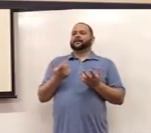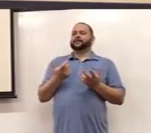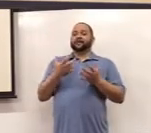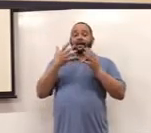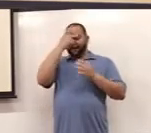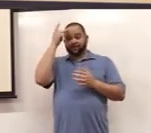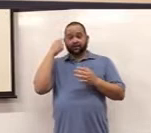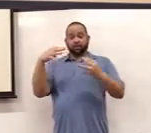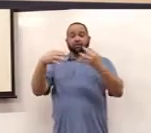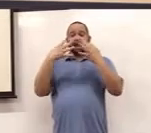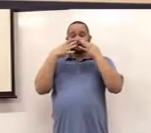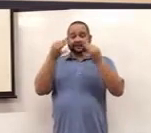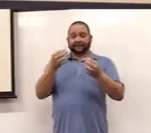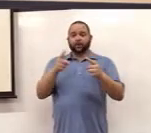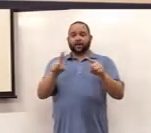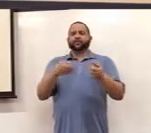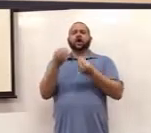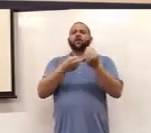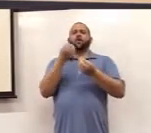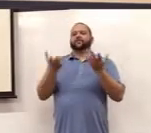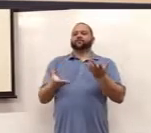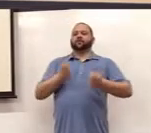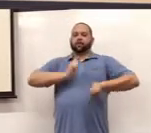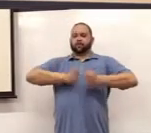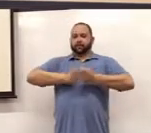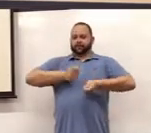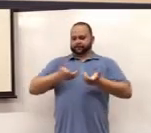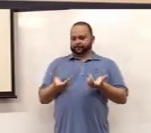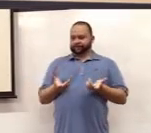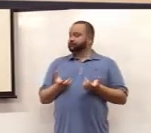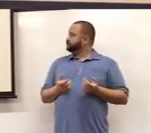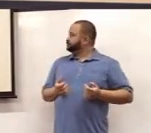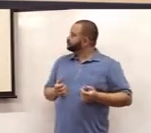para a música. Como ele faz isso? Percussão.